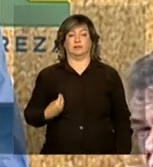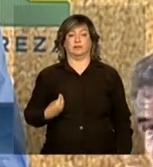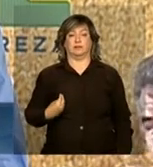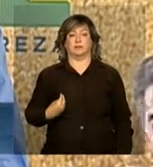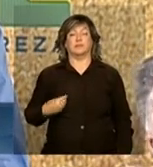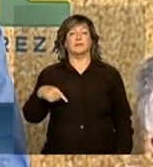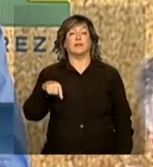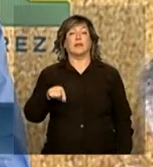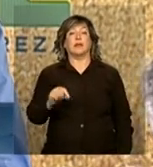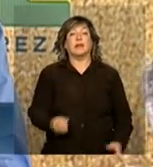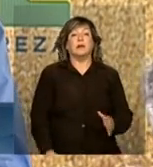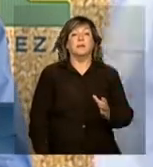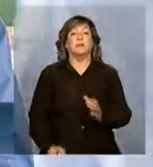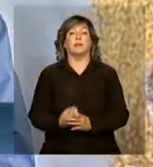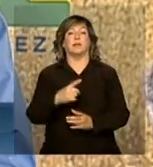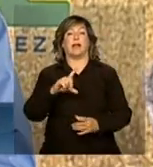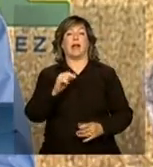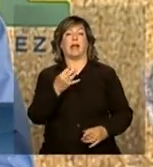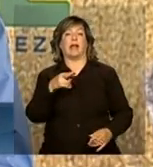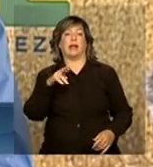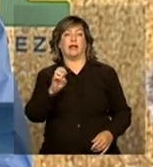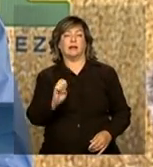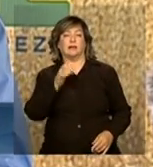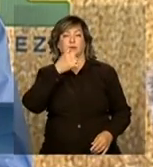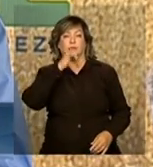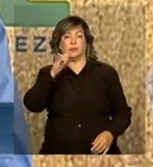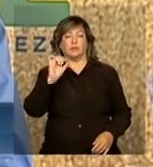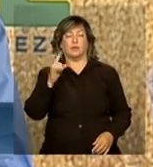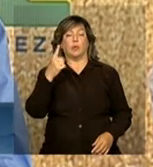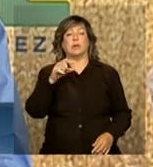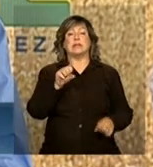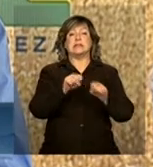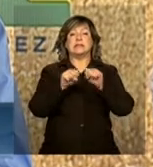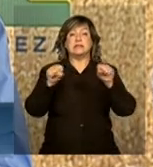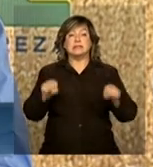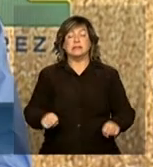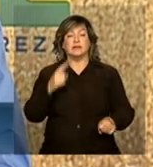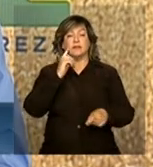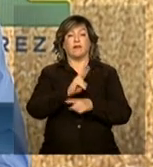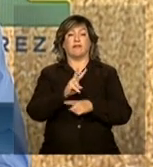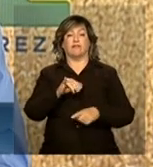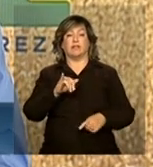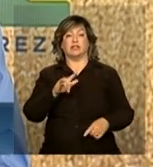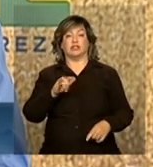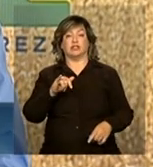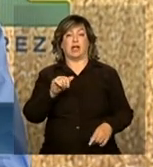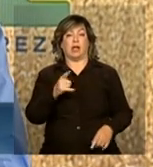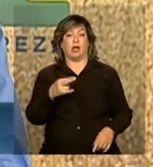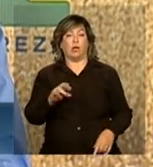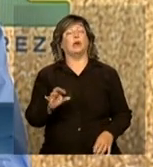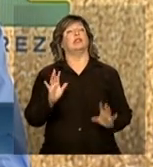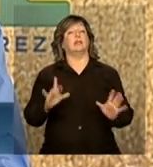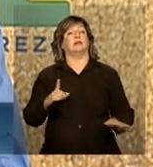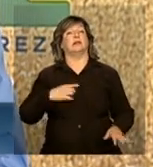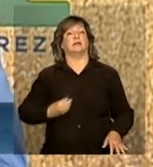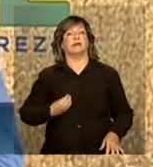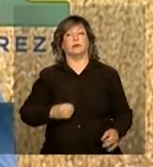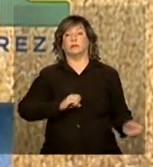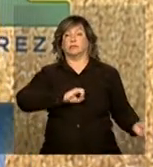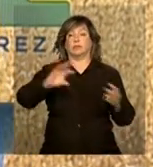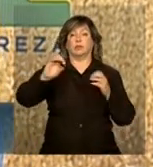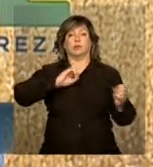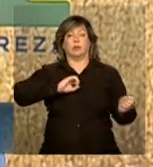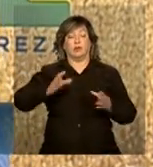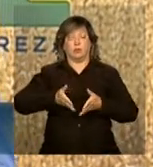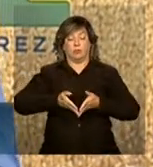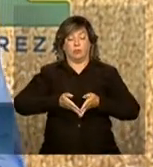A implantação do LAC eletrônico, um sistema de automação para Vigiagro, já está agilizando o embarque de produtos agropecuários